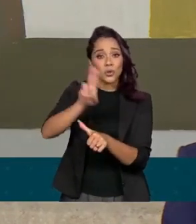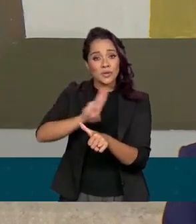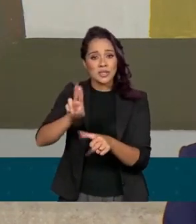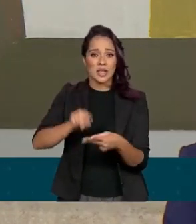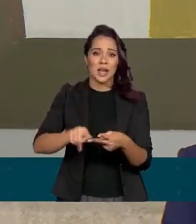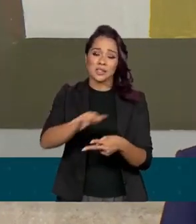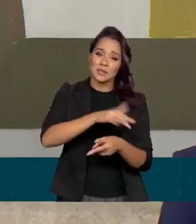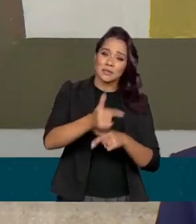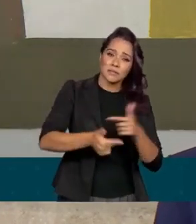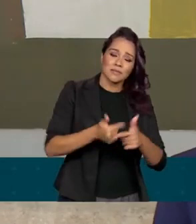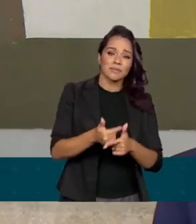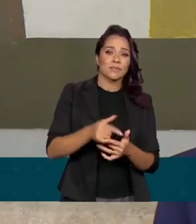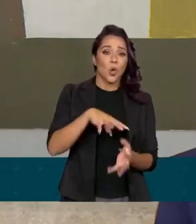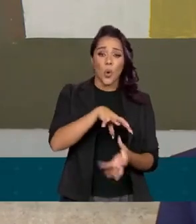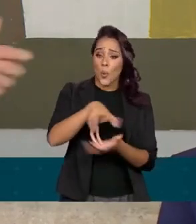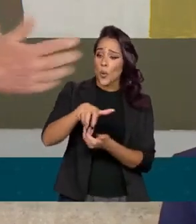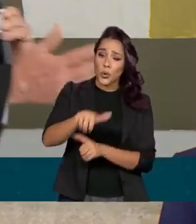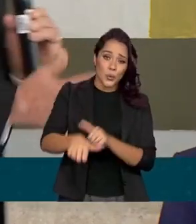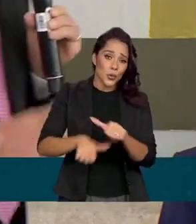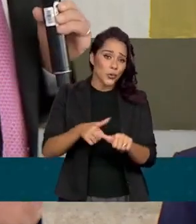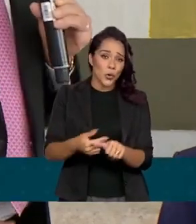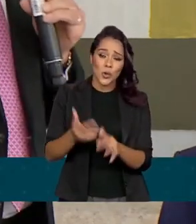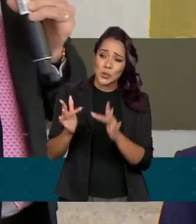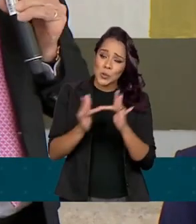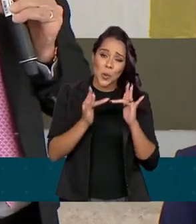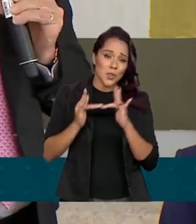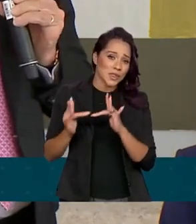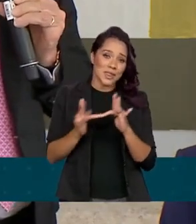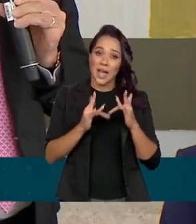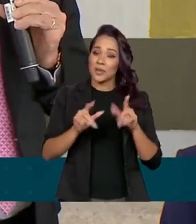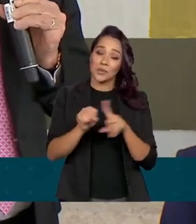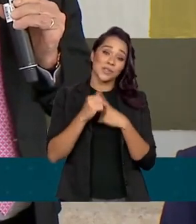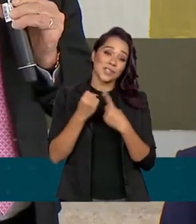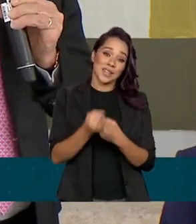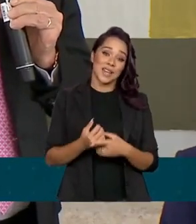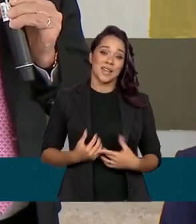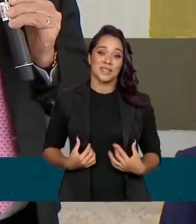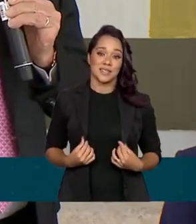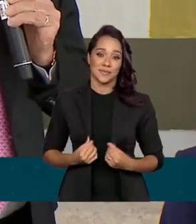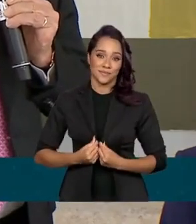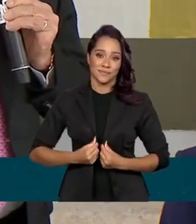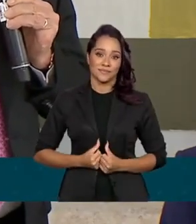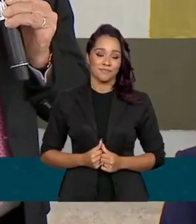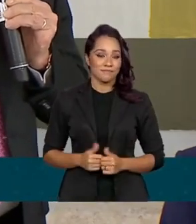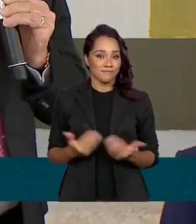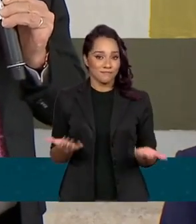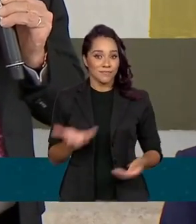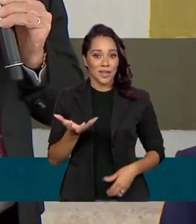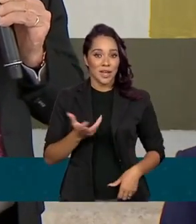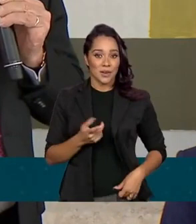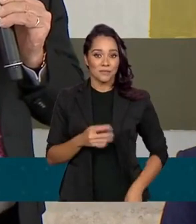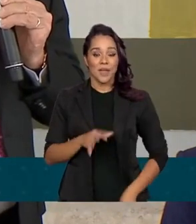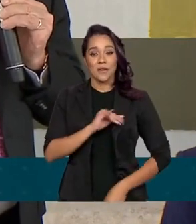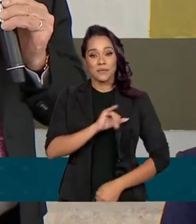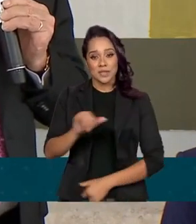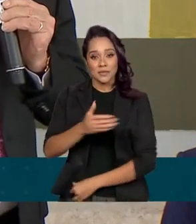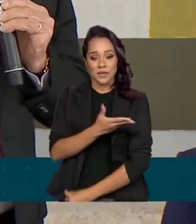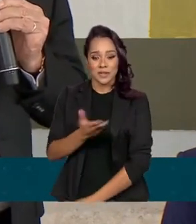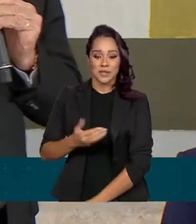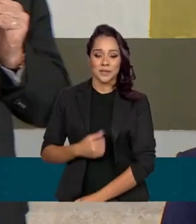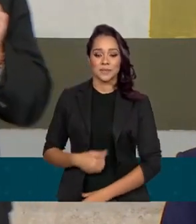mundo do trabalho, o mundo mudou na nossa vivência em sociedade. Então, eu quero, companheiro, dizer para